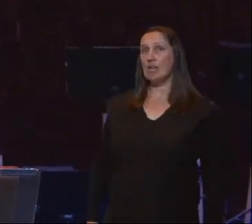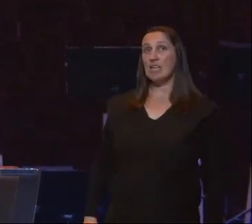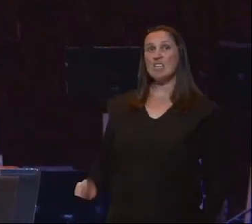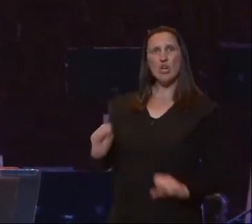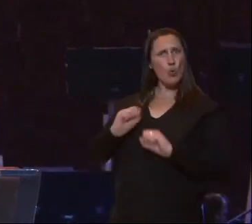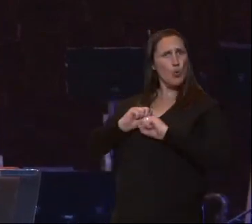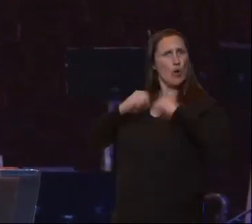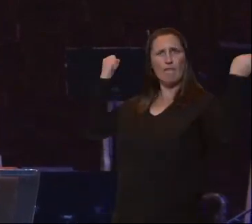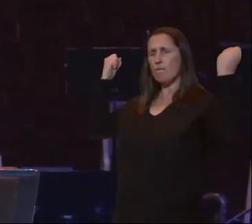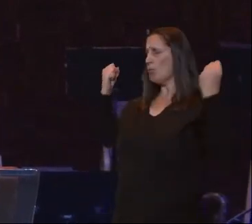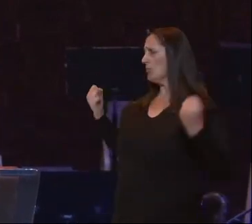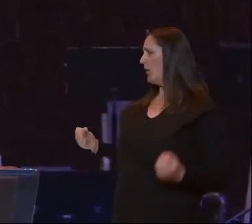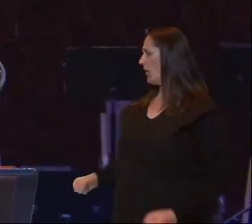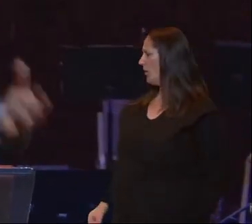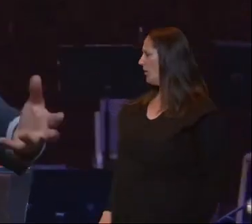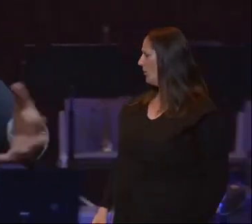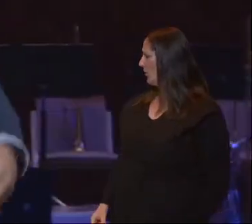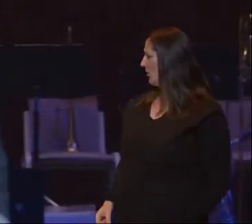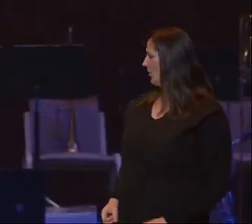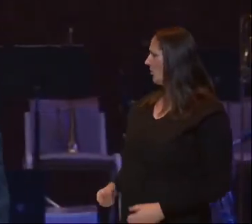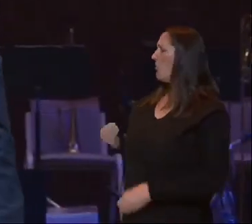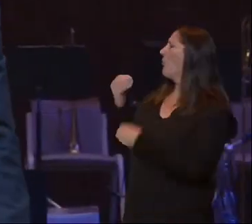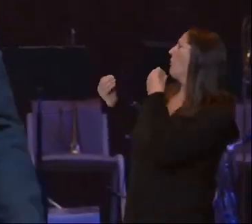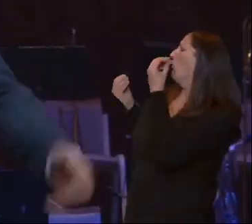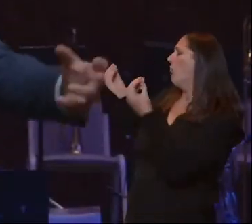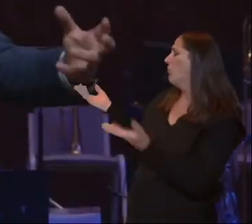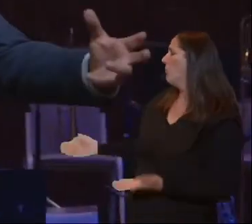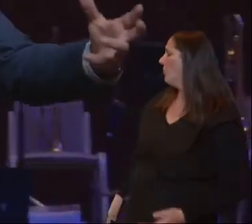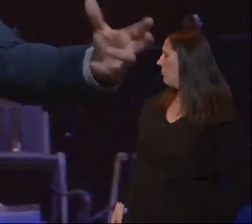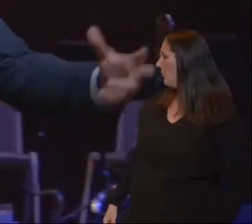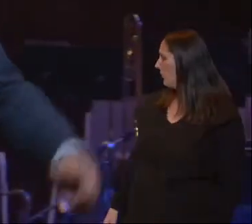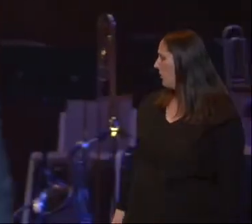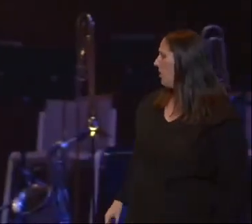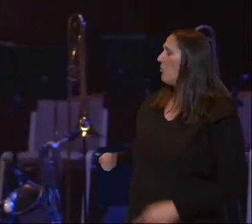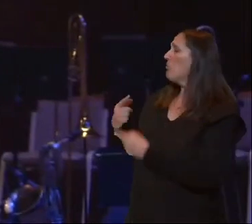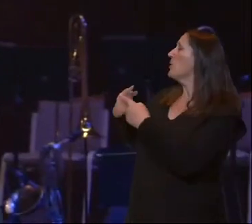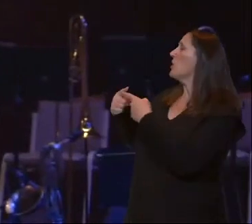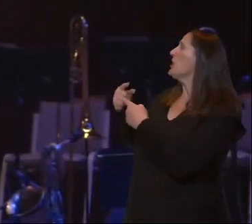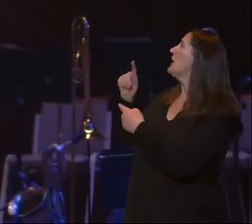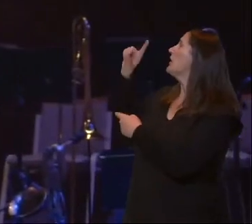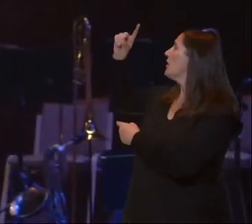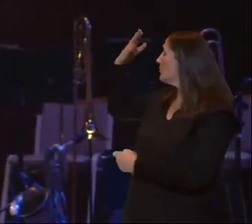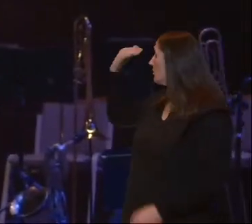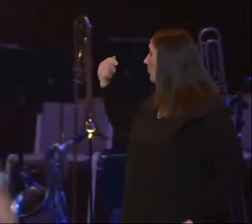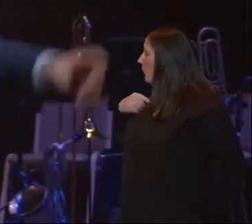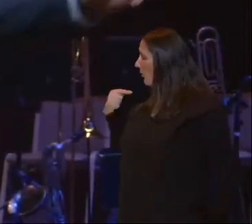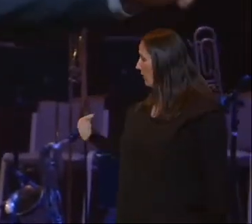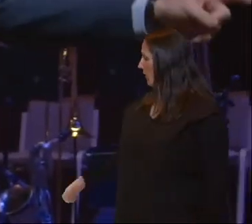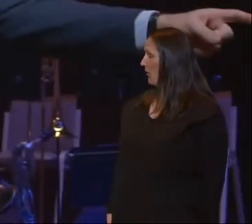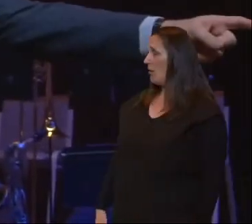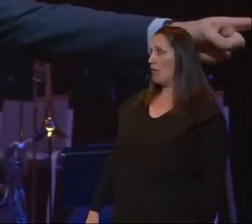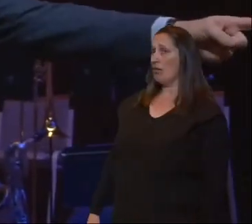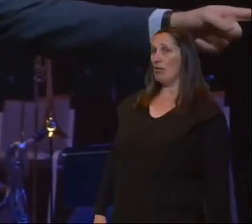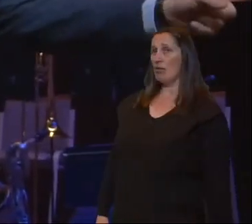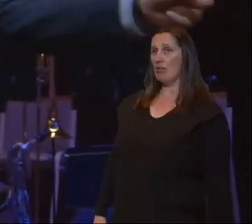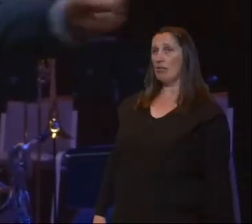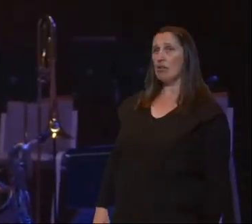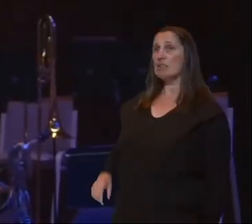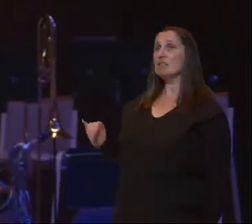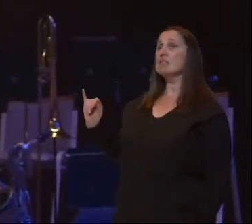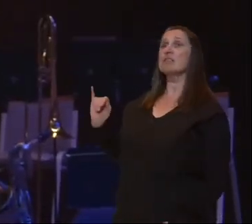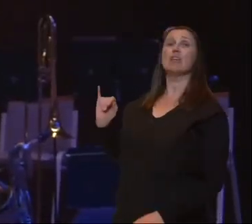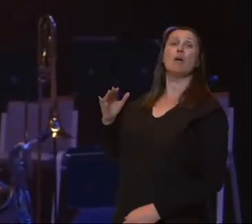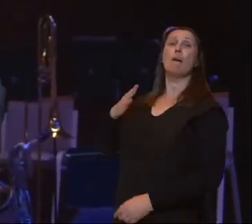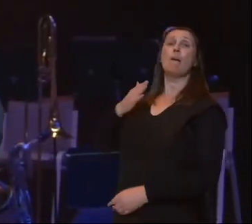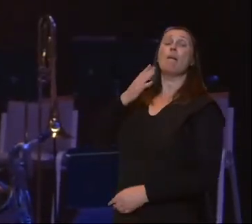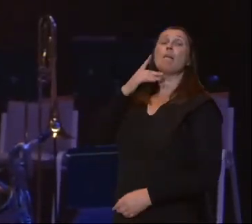revoltado. Como assim? Porque Ele me chamou. Porque Ele me chamou se Ele ia permitir